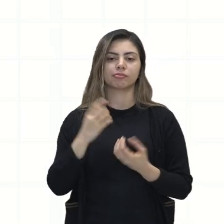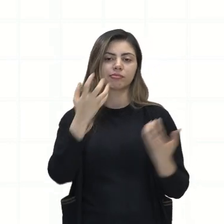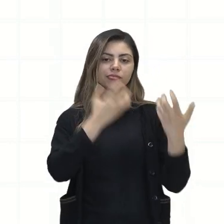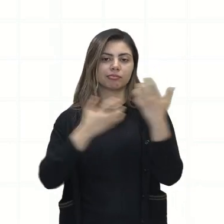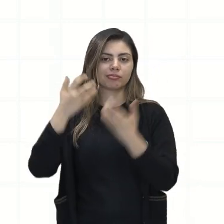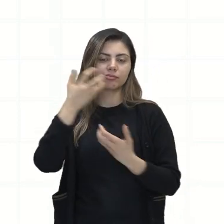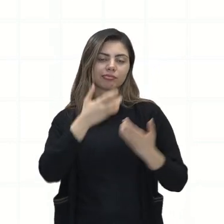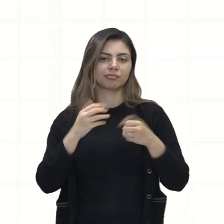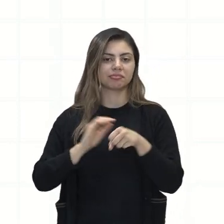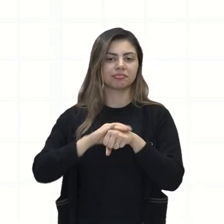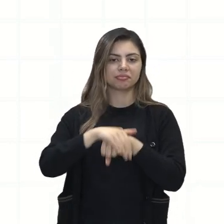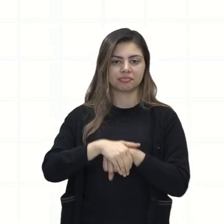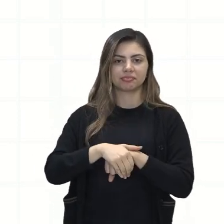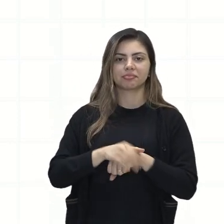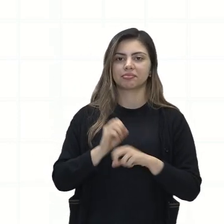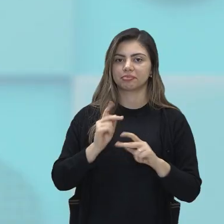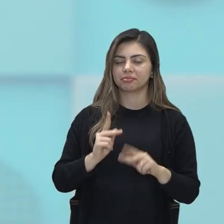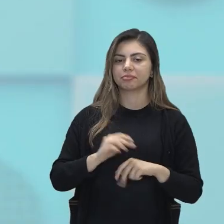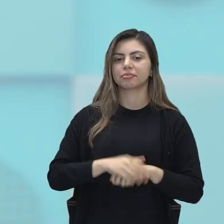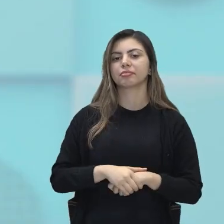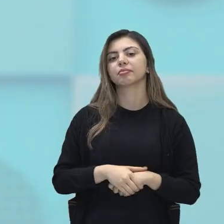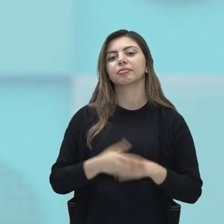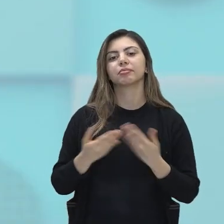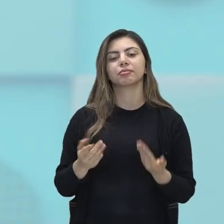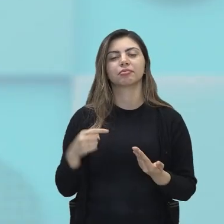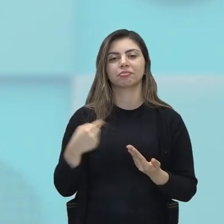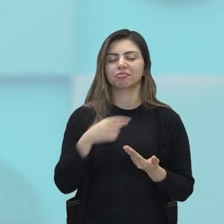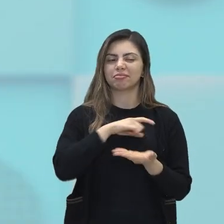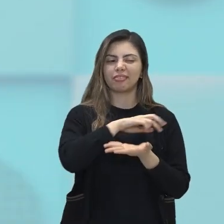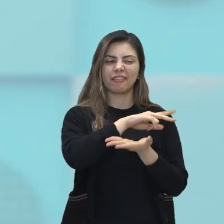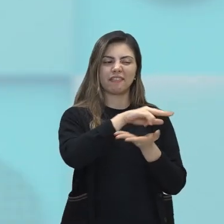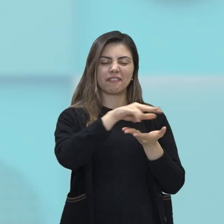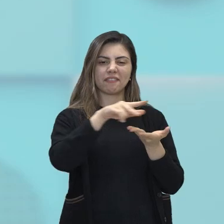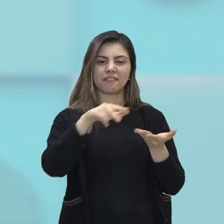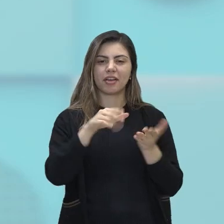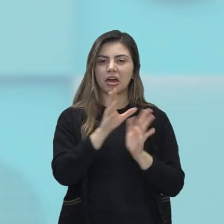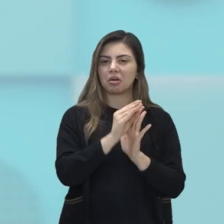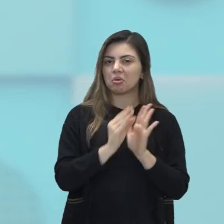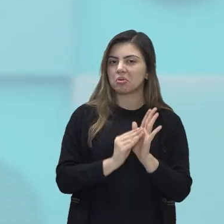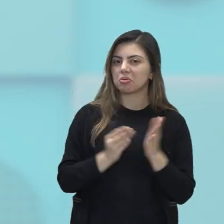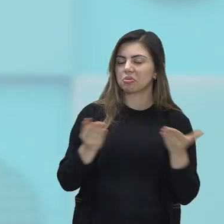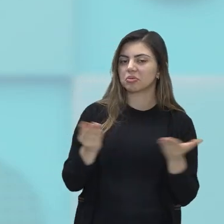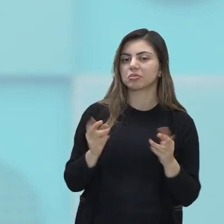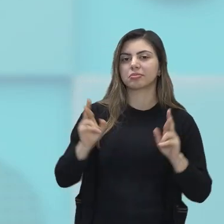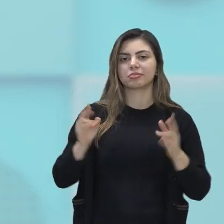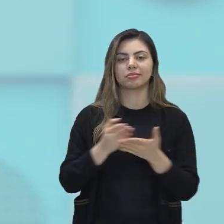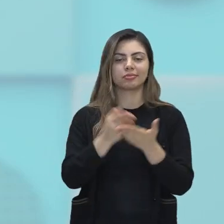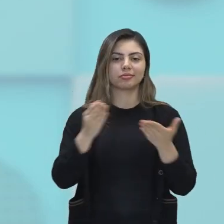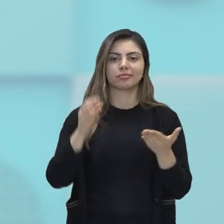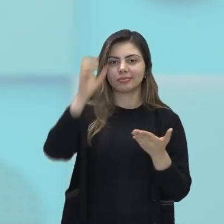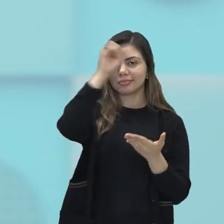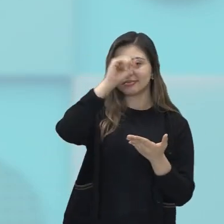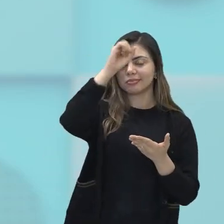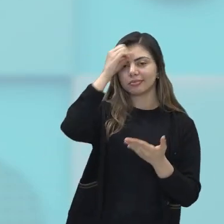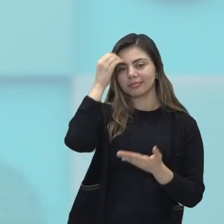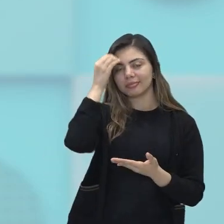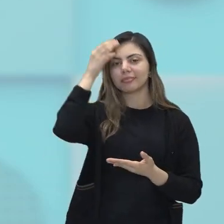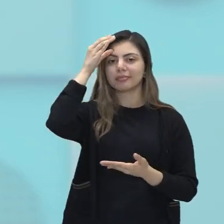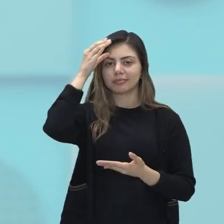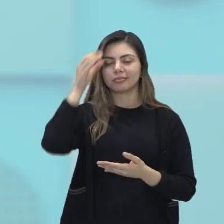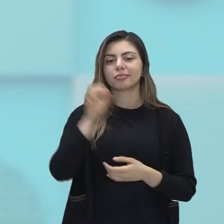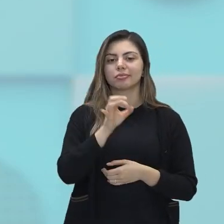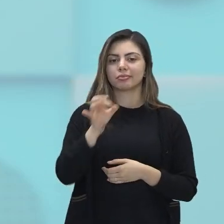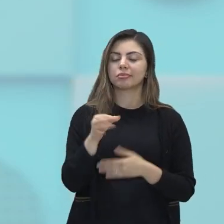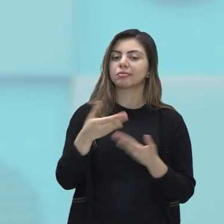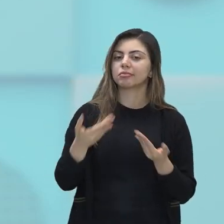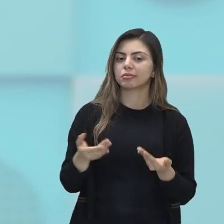hoje à noite, ok? Então, nós tivemos vários assuntos aqui na aula. Eu espero que vocês tenham conseguido compreender